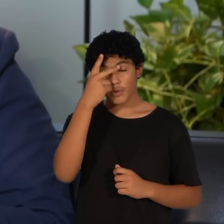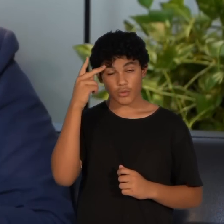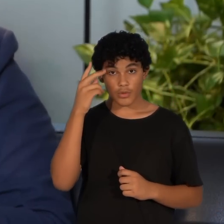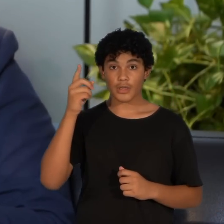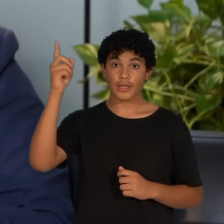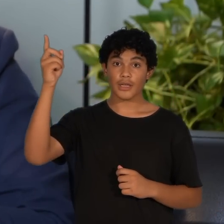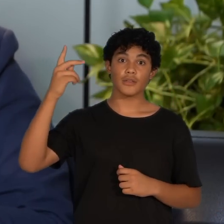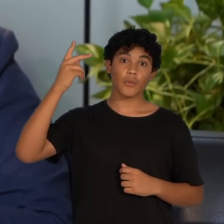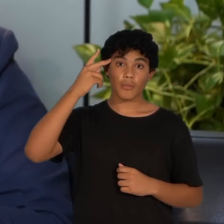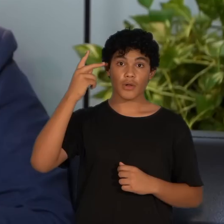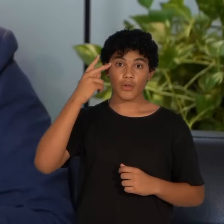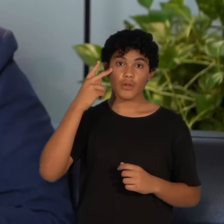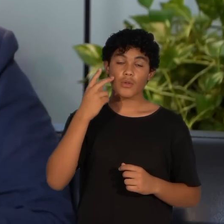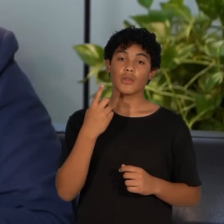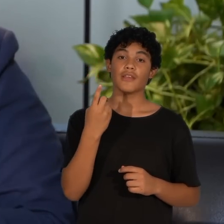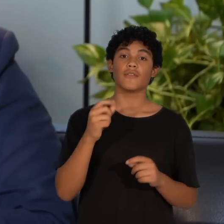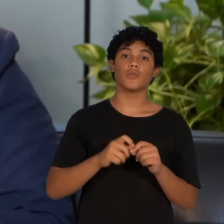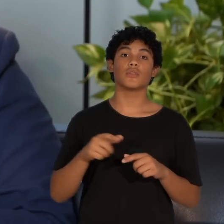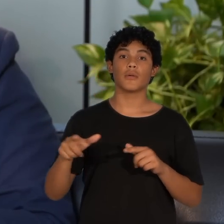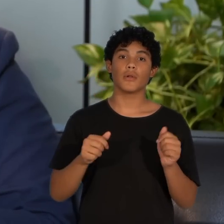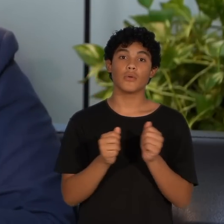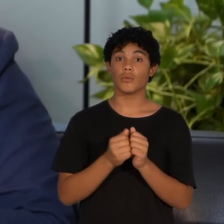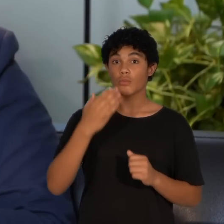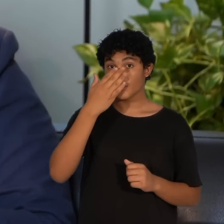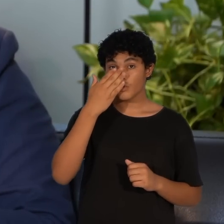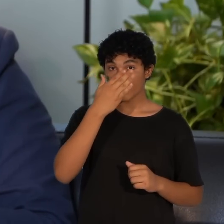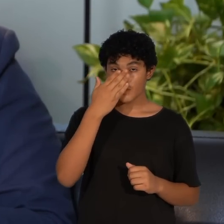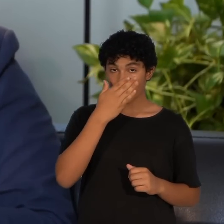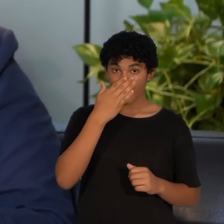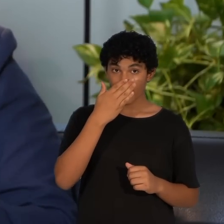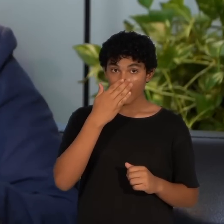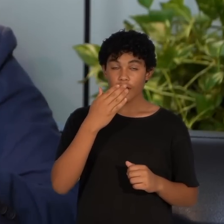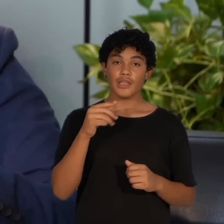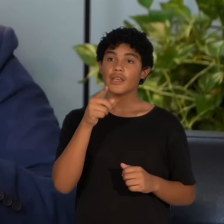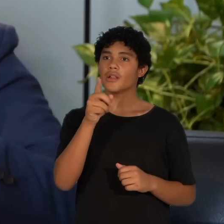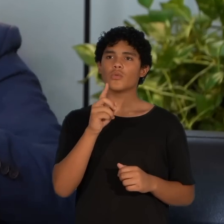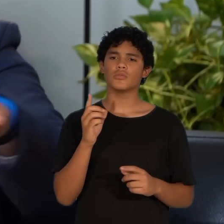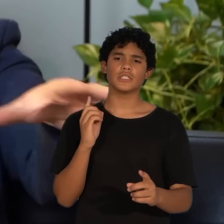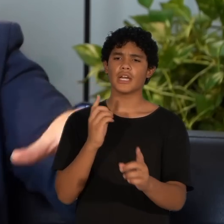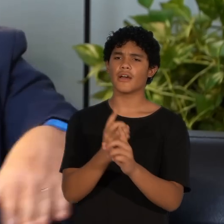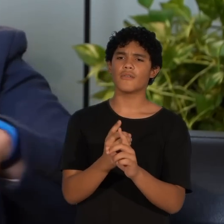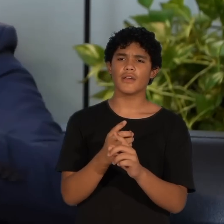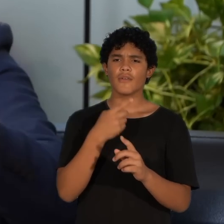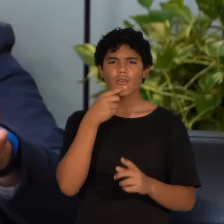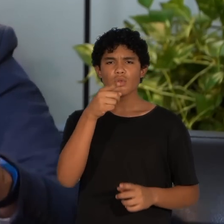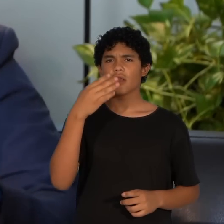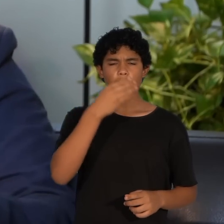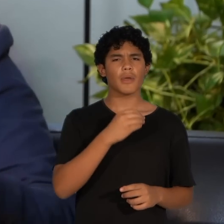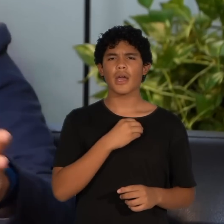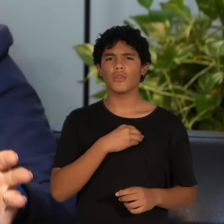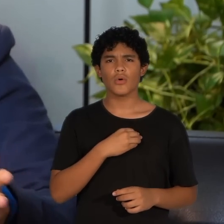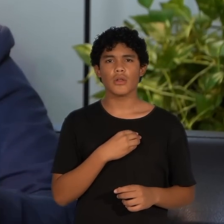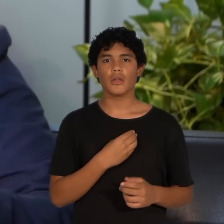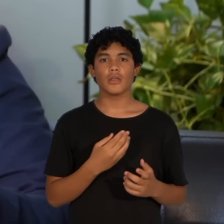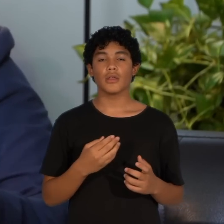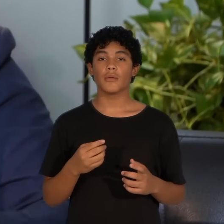São Paulo que fazia um trabalho com as prostitutas, né? E ela não chegava lá dizendo, vocês são pecadores, vocês vão tudo para o inferno. Não, ela ia